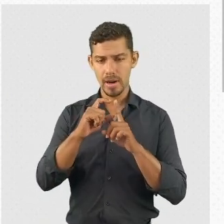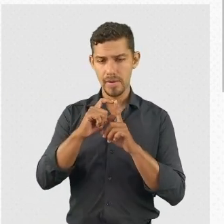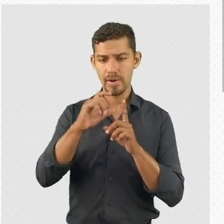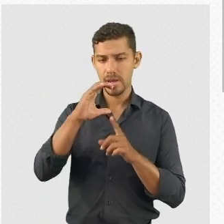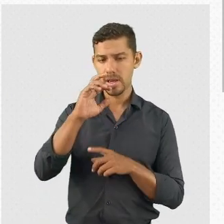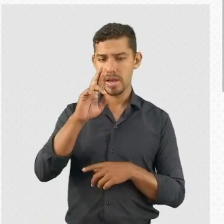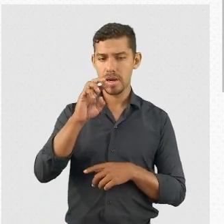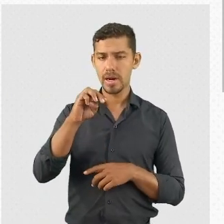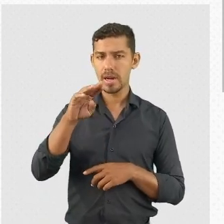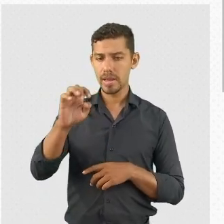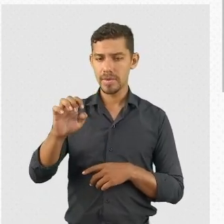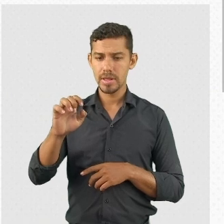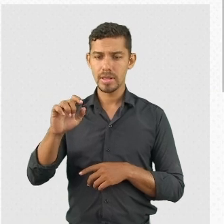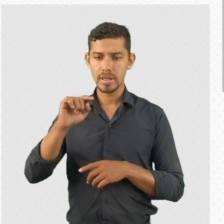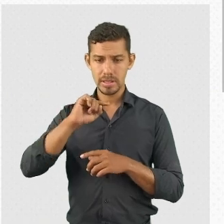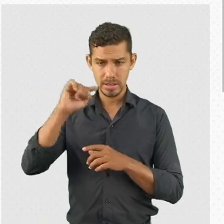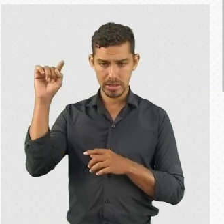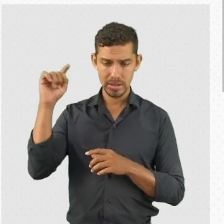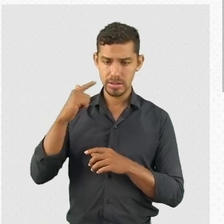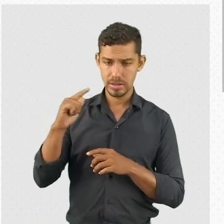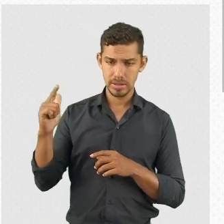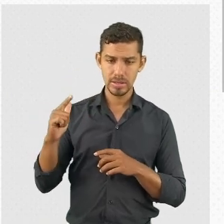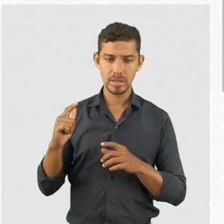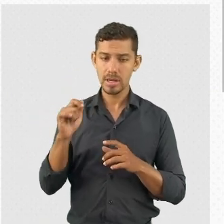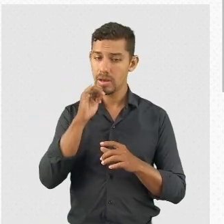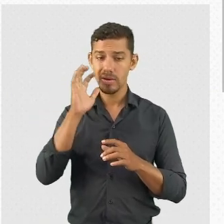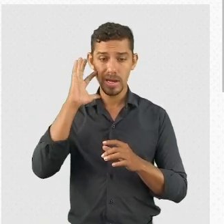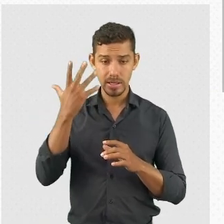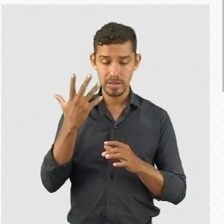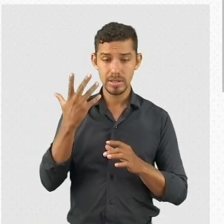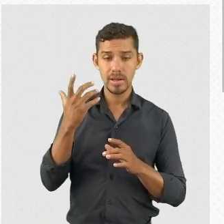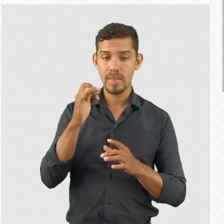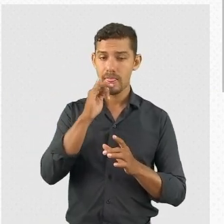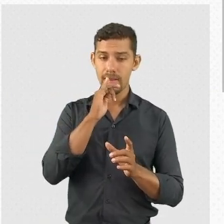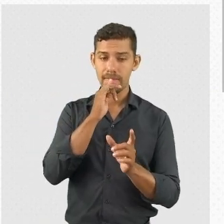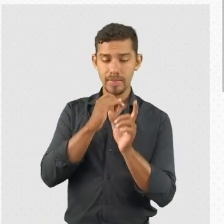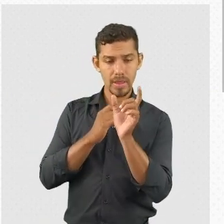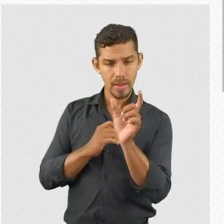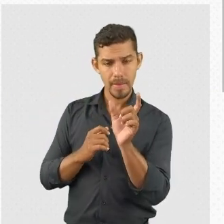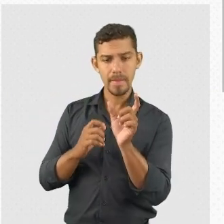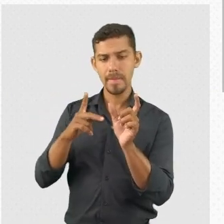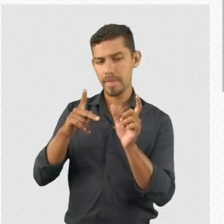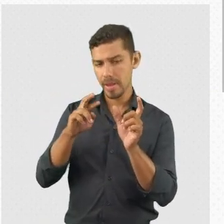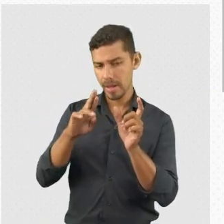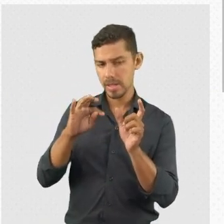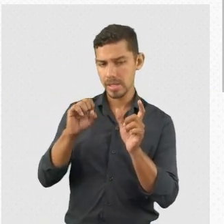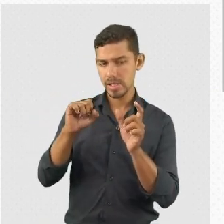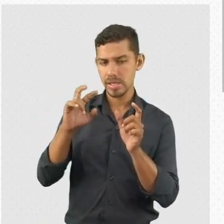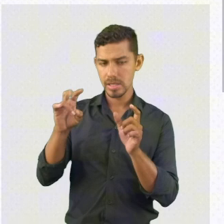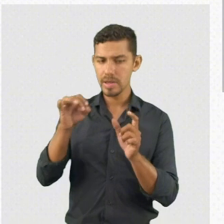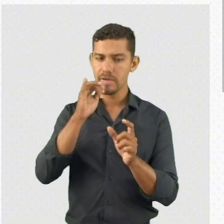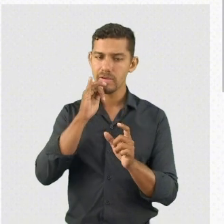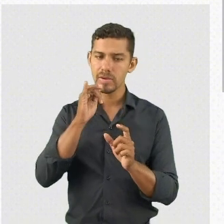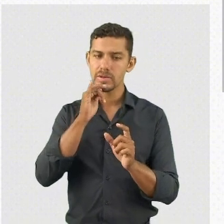correção aqui. No caso dos produtos perecíveis, são aqueles produtos que